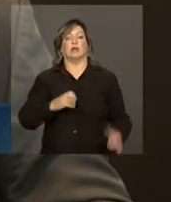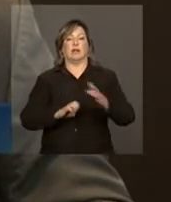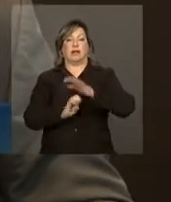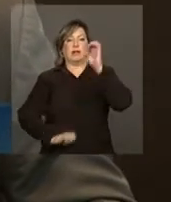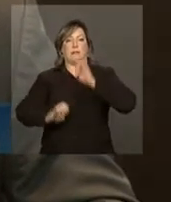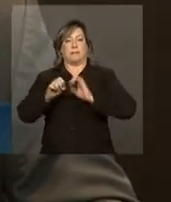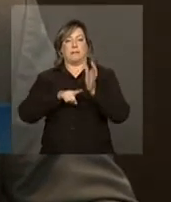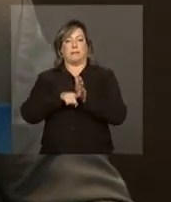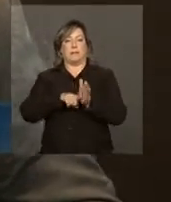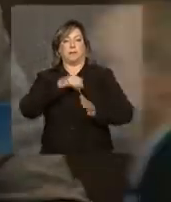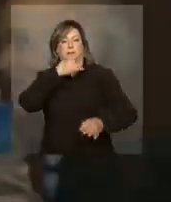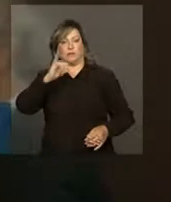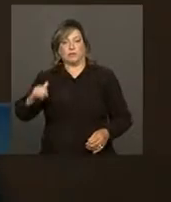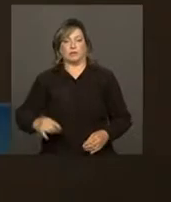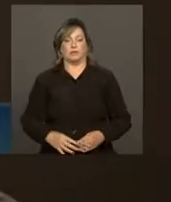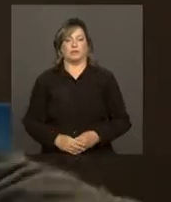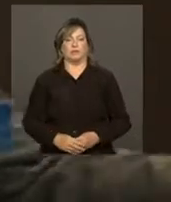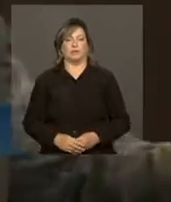pesquisa